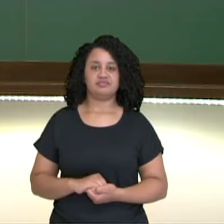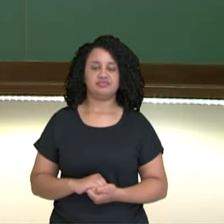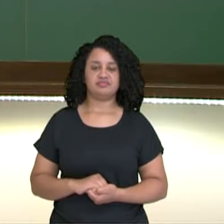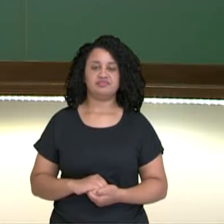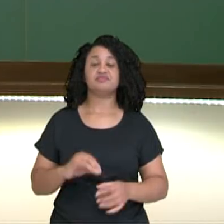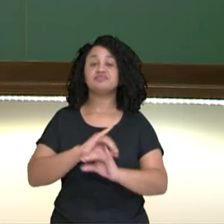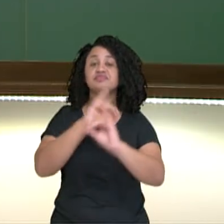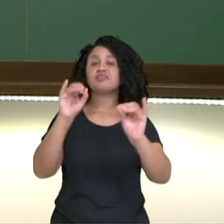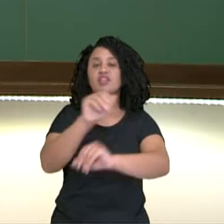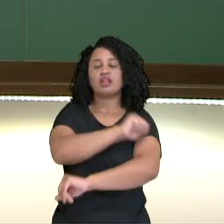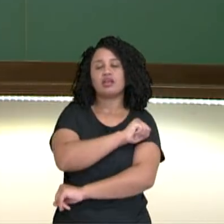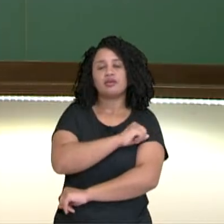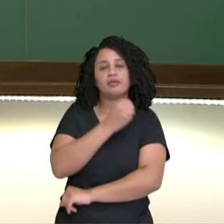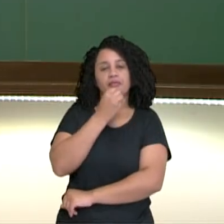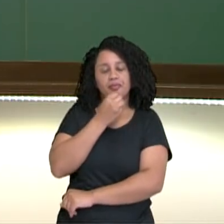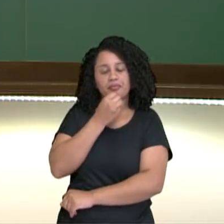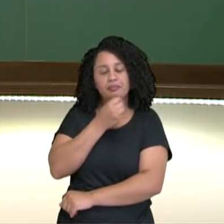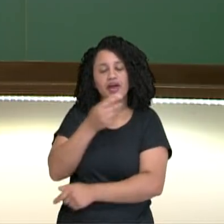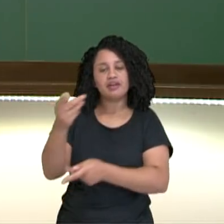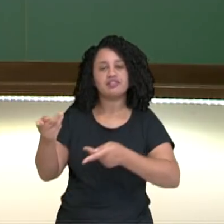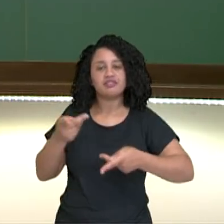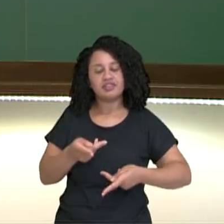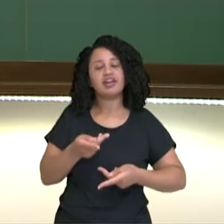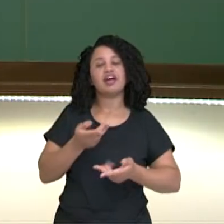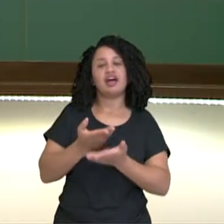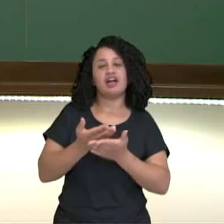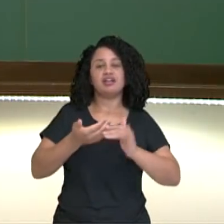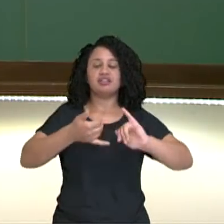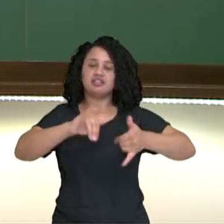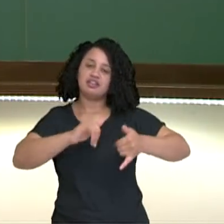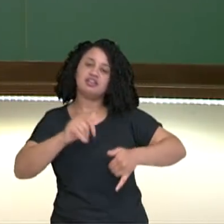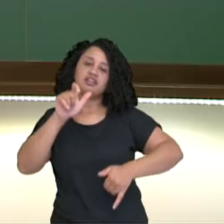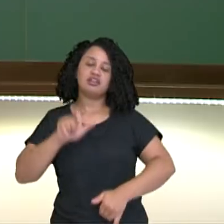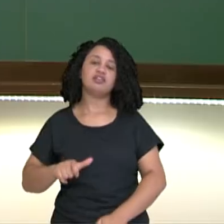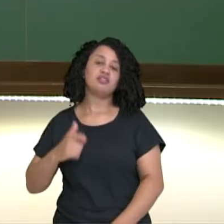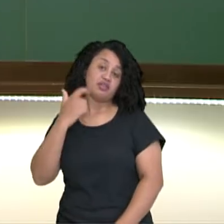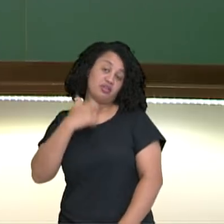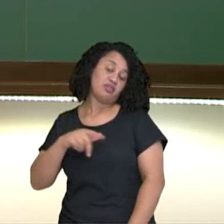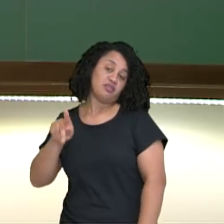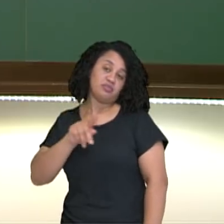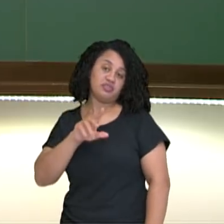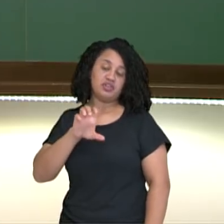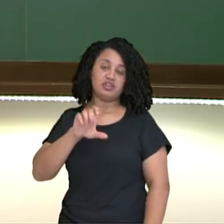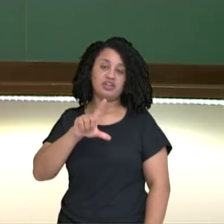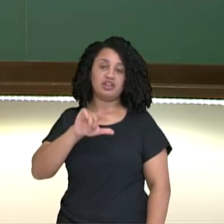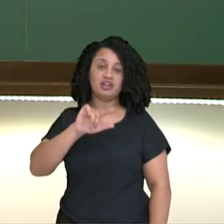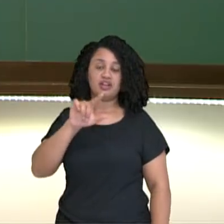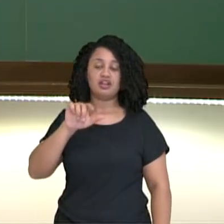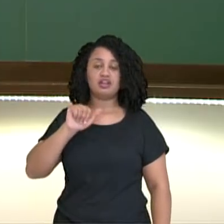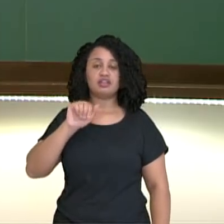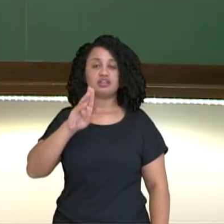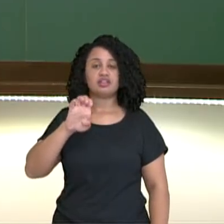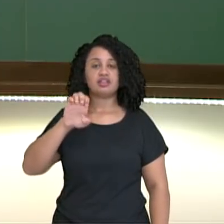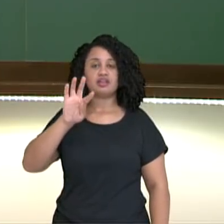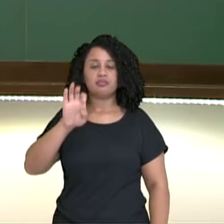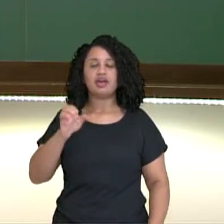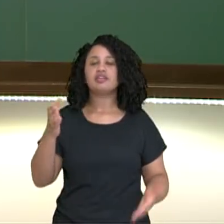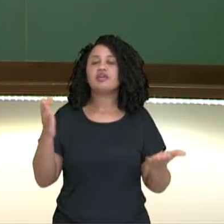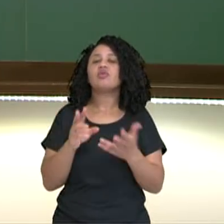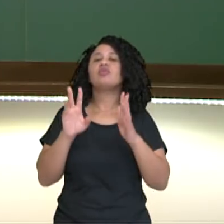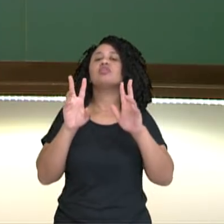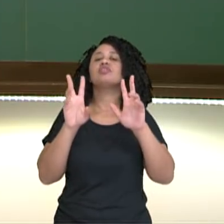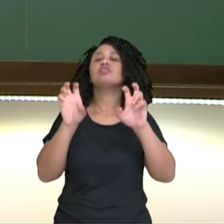Olá, estudantes! Sejam bem-vindos a mais uma aula de Química. Eu sou a professora Elizabeth e hoje nós falaremos a respeito de